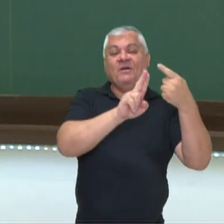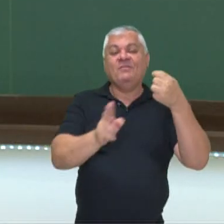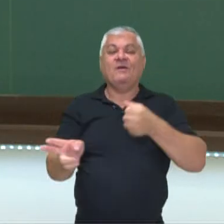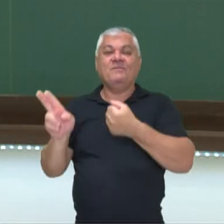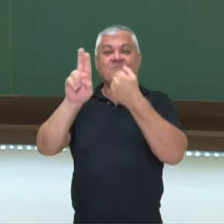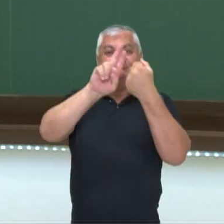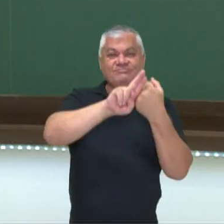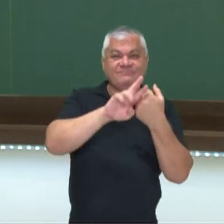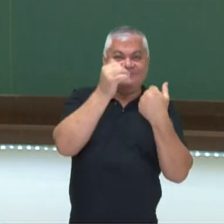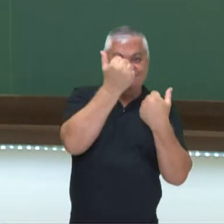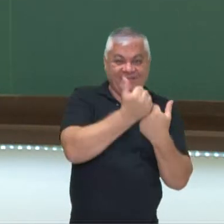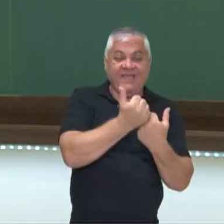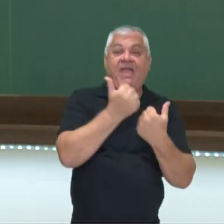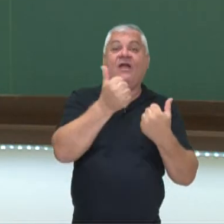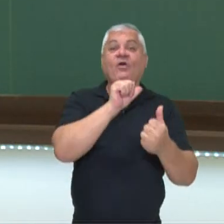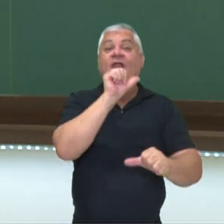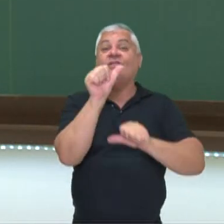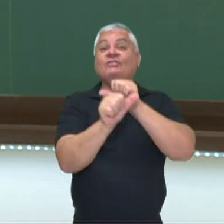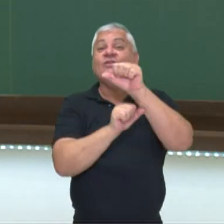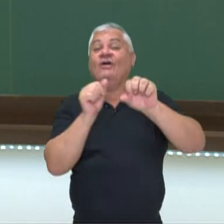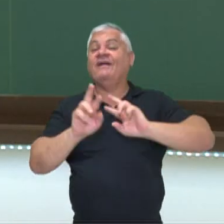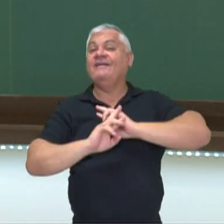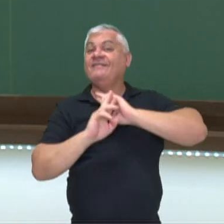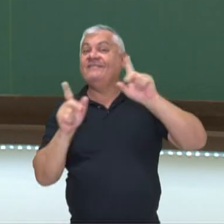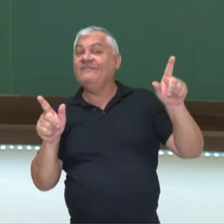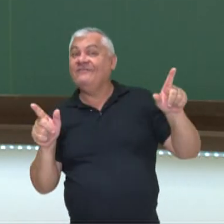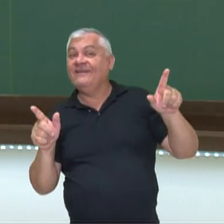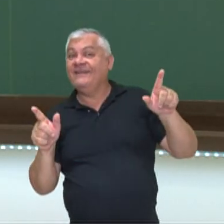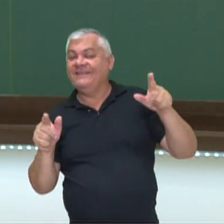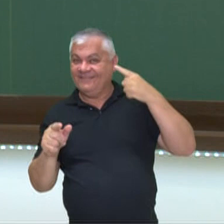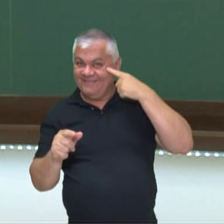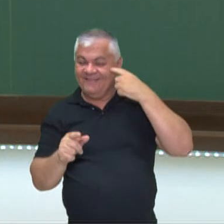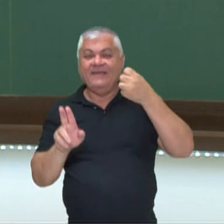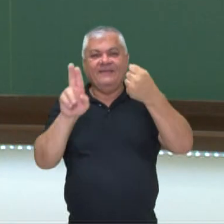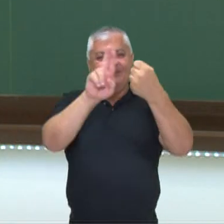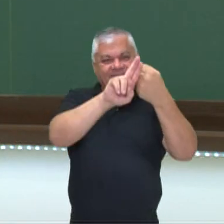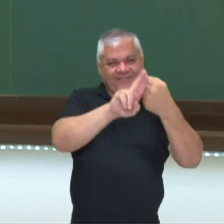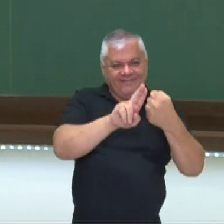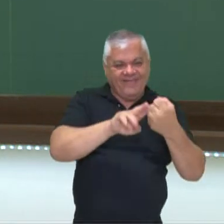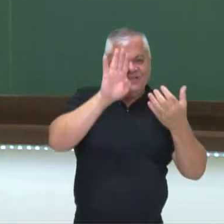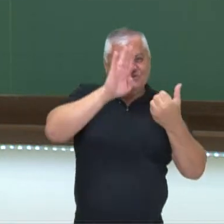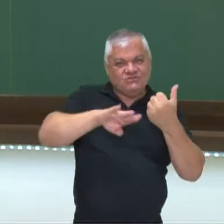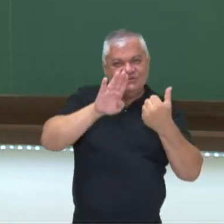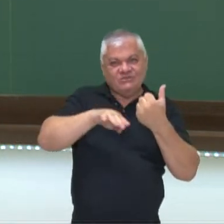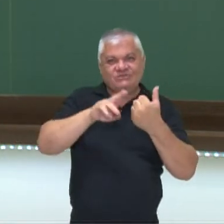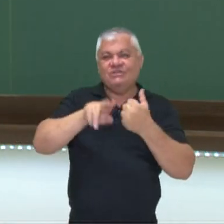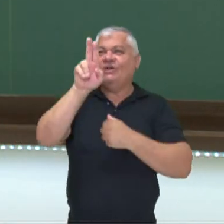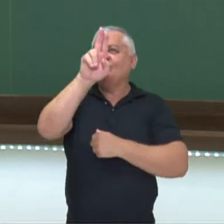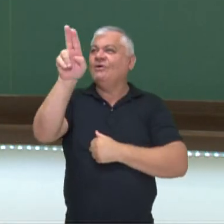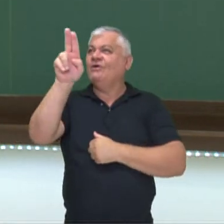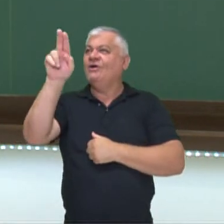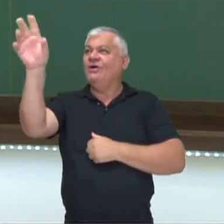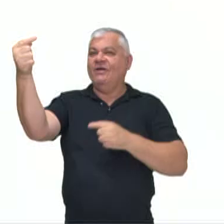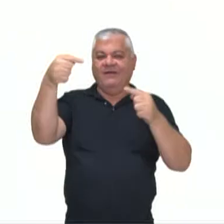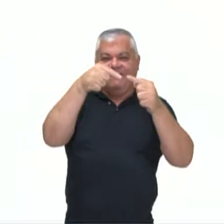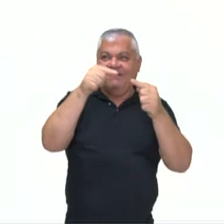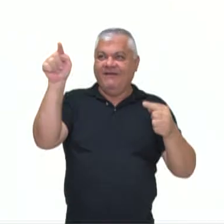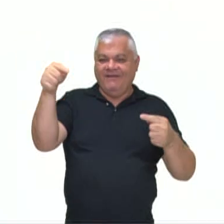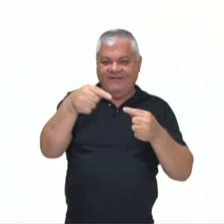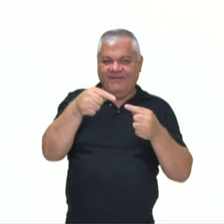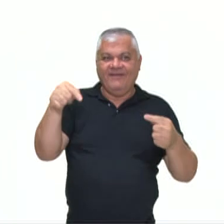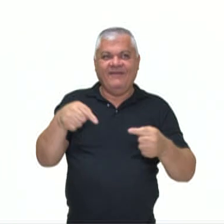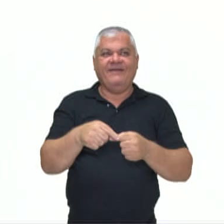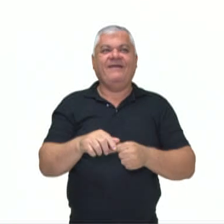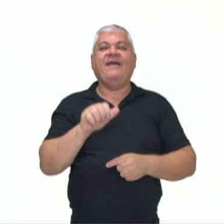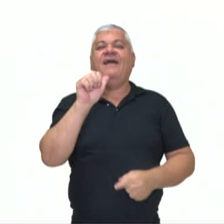pronomes pessoais e a gente vai substituir, fazer o inverso, substituir por um sujeito correspondente. Então, nós temos lá